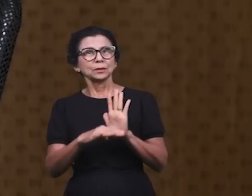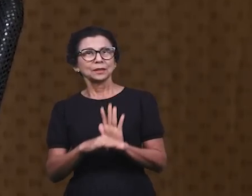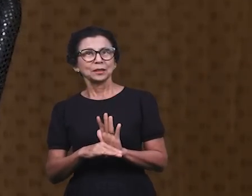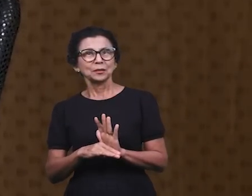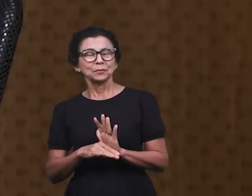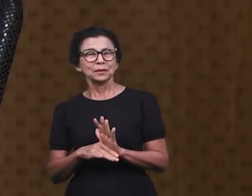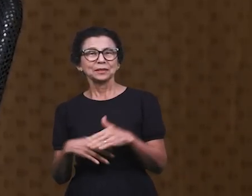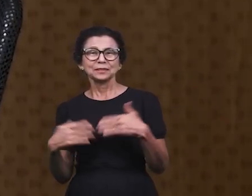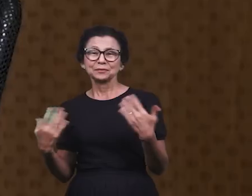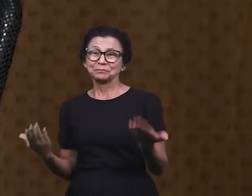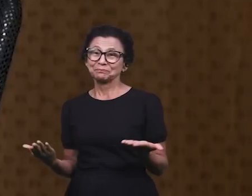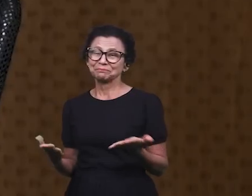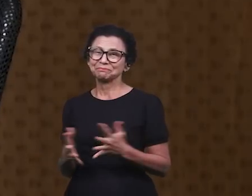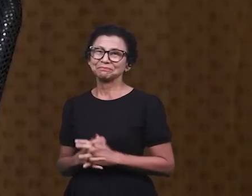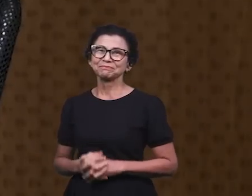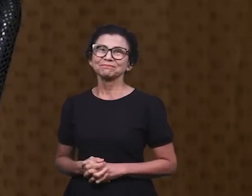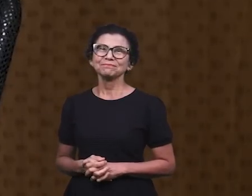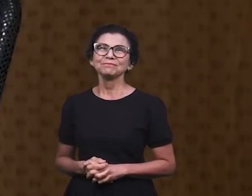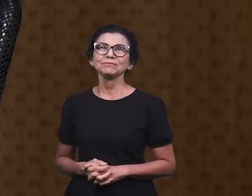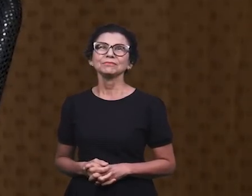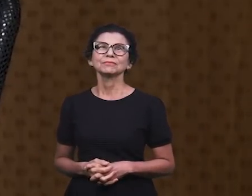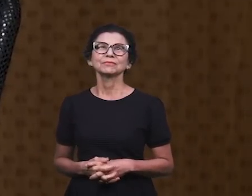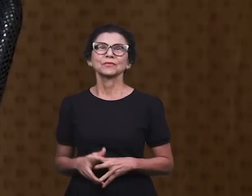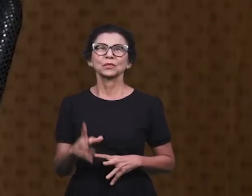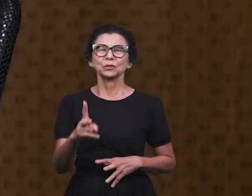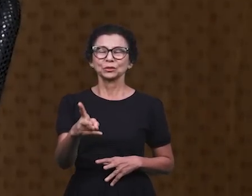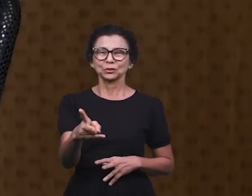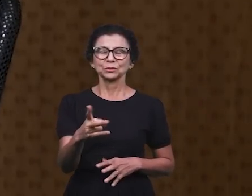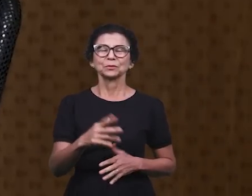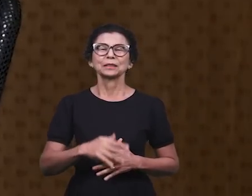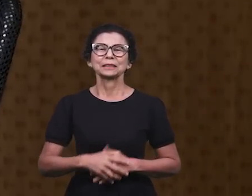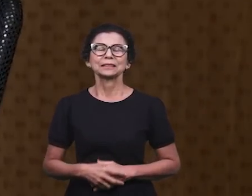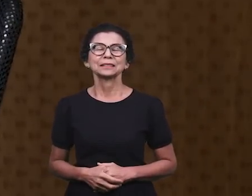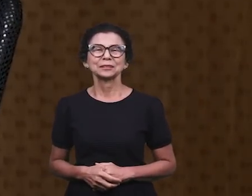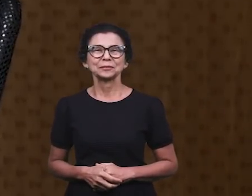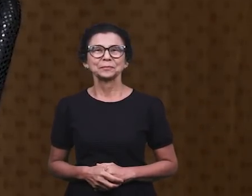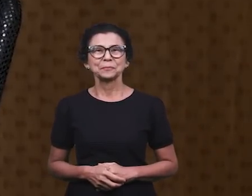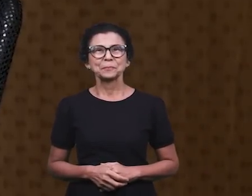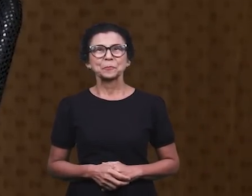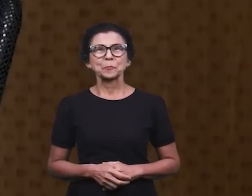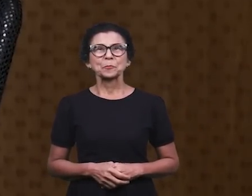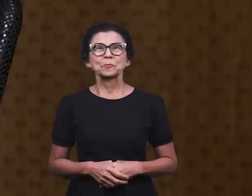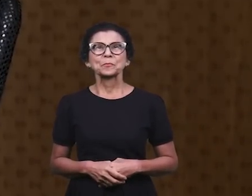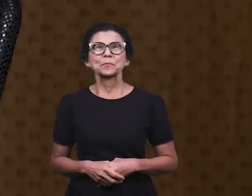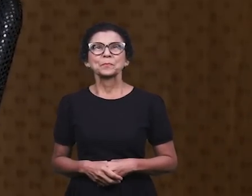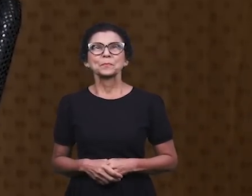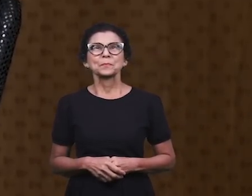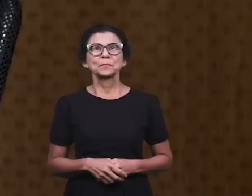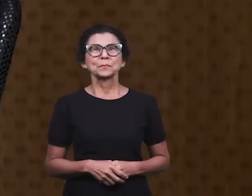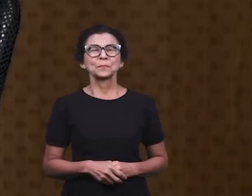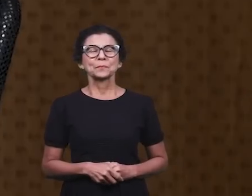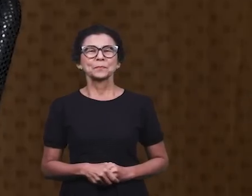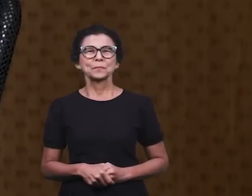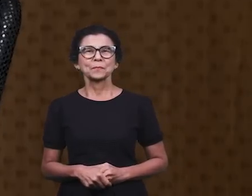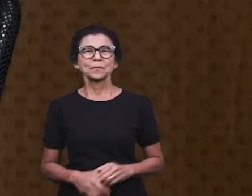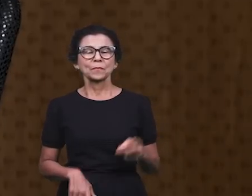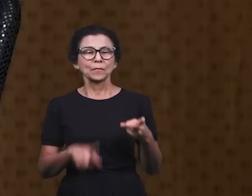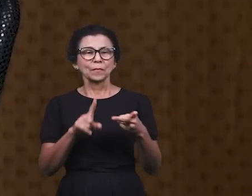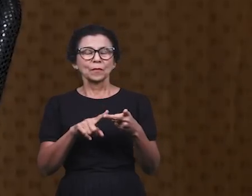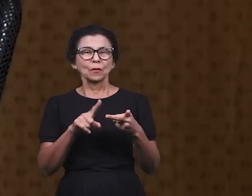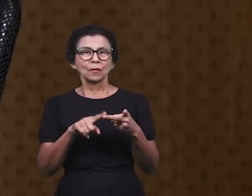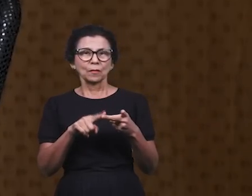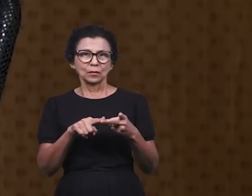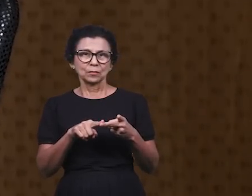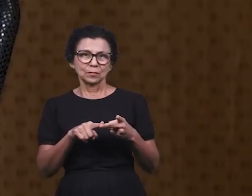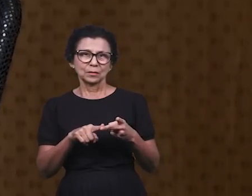já introduzindo o tema, né? Começa agora primeira a segunda parte. Foi lá semana passada. Exatamente. E agora começa a segunda parte